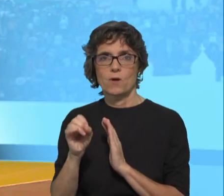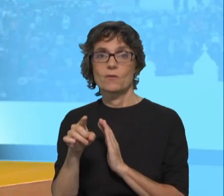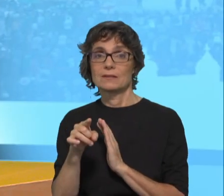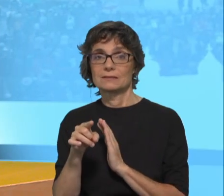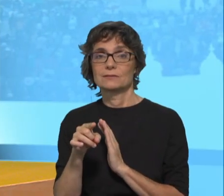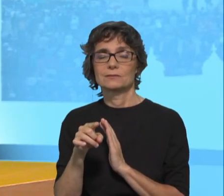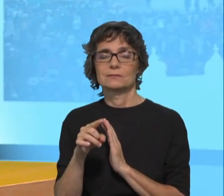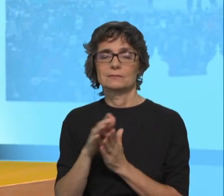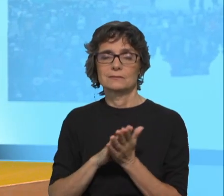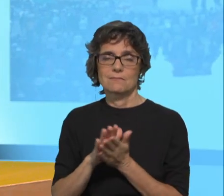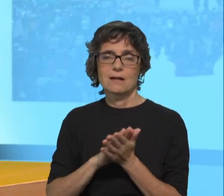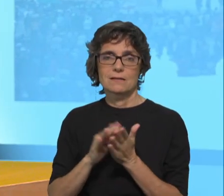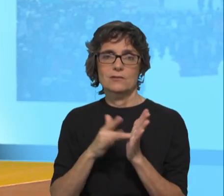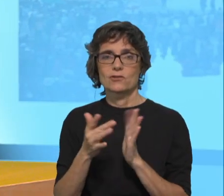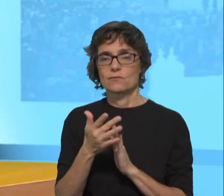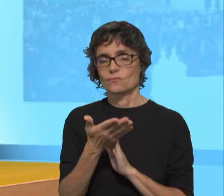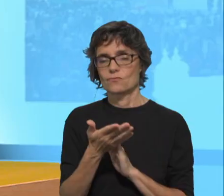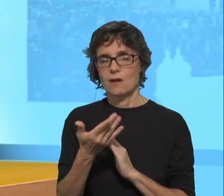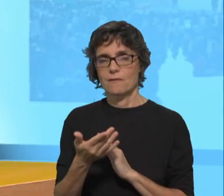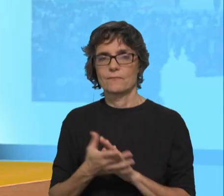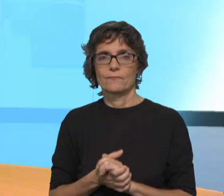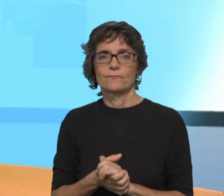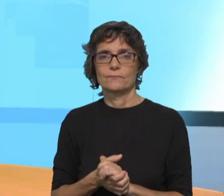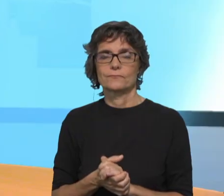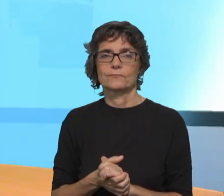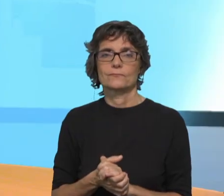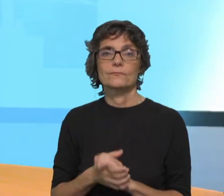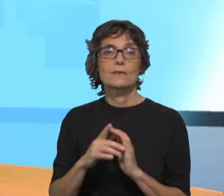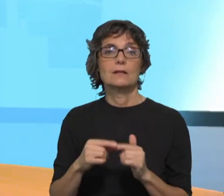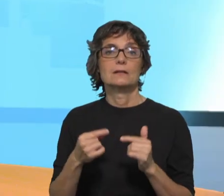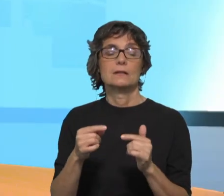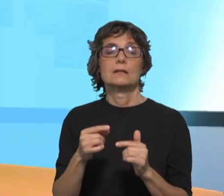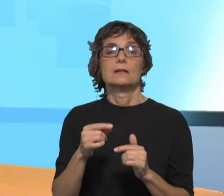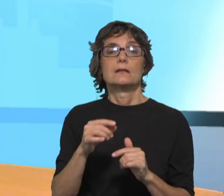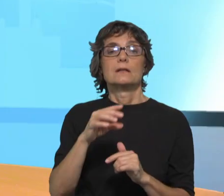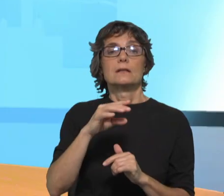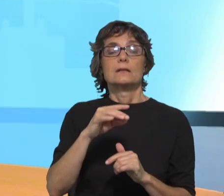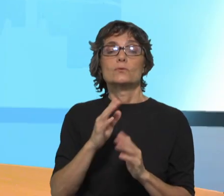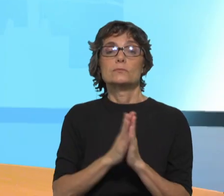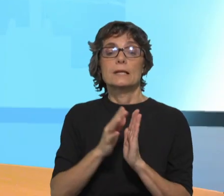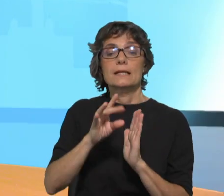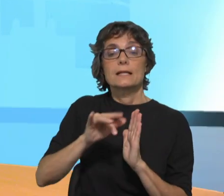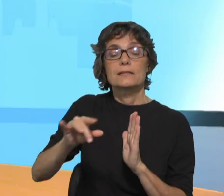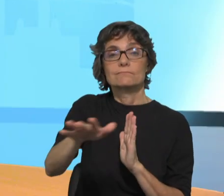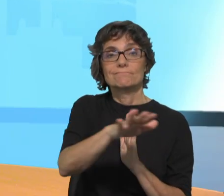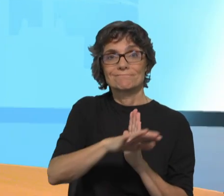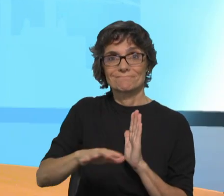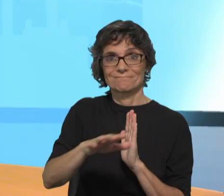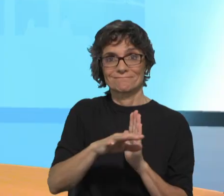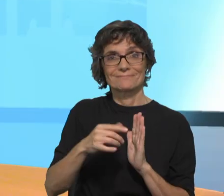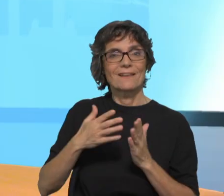também de Jesus nesse Evangelho. E a Diocese depois está na disposição de seguir